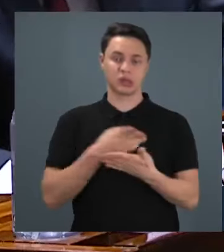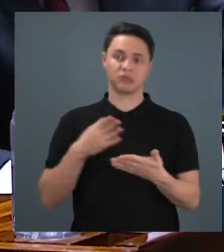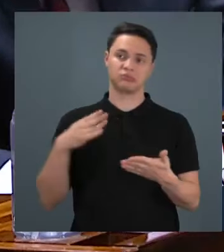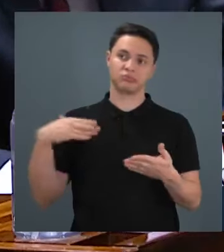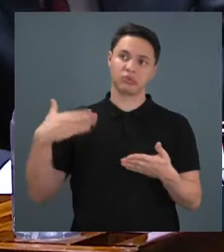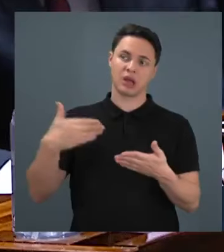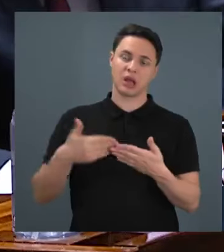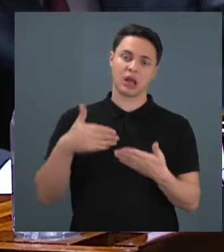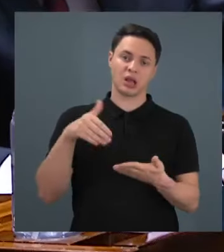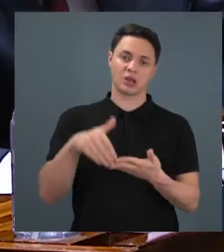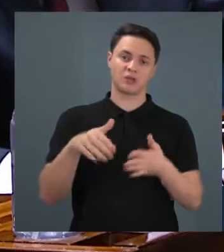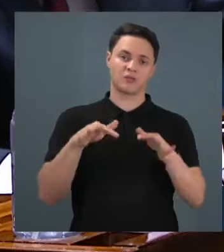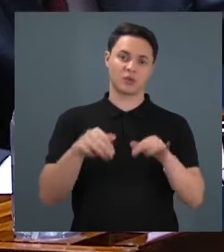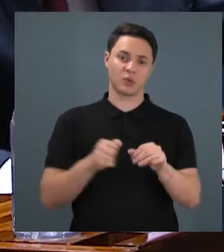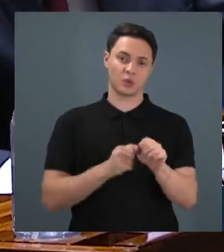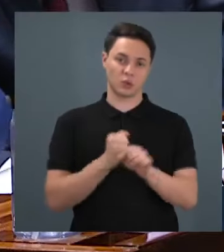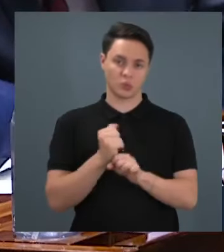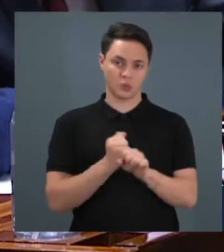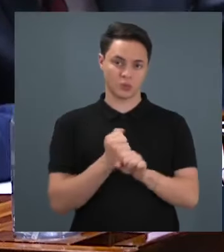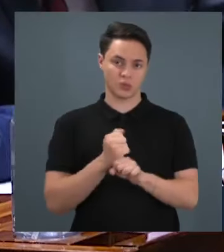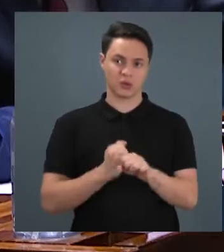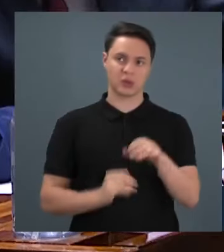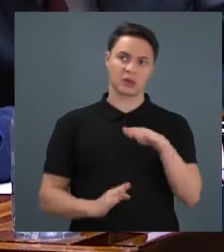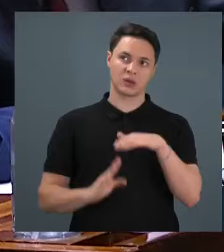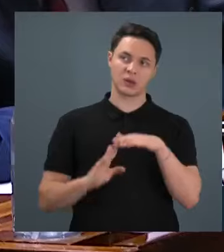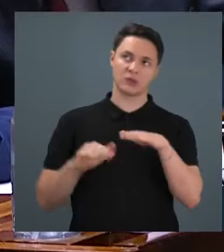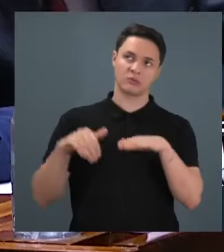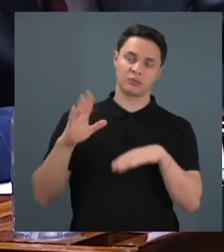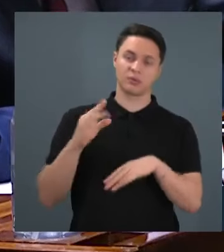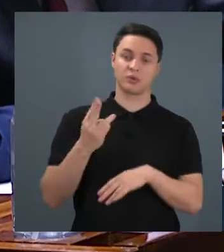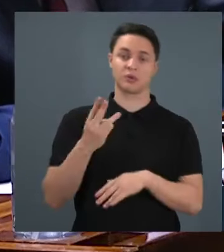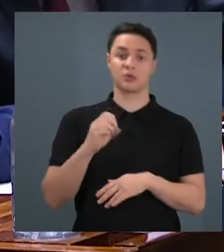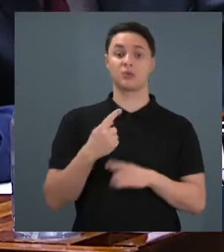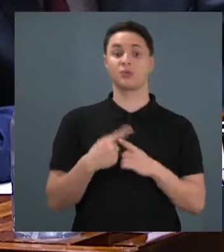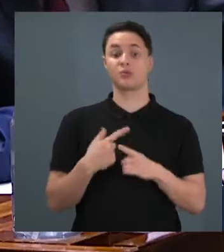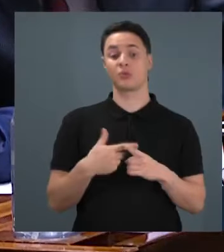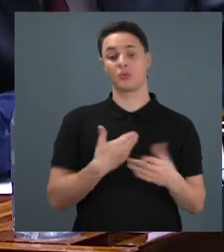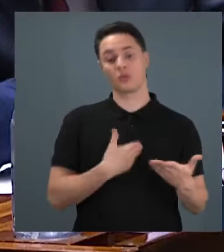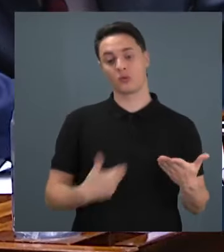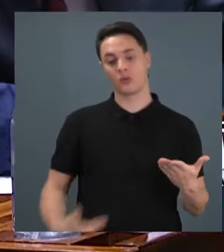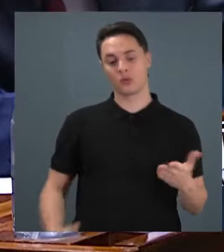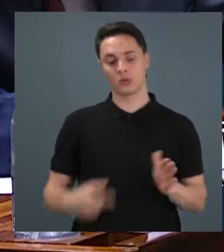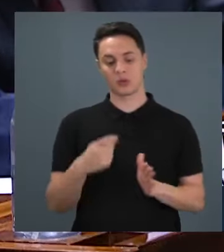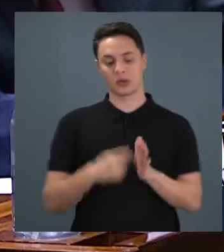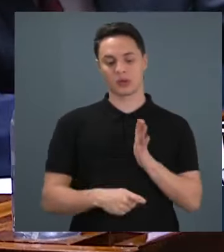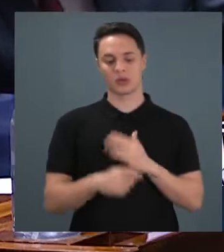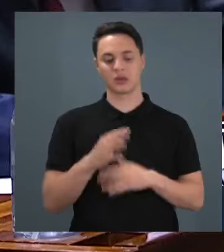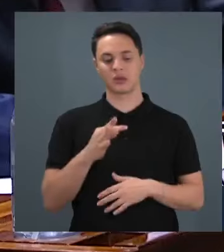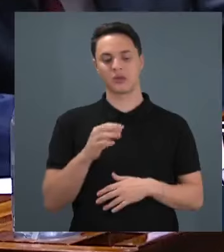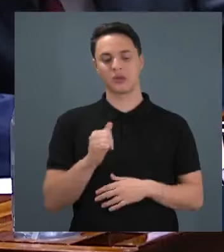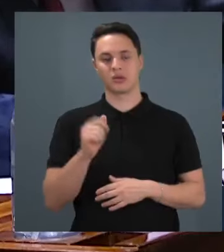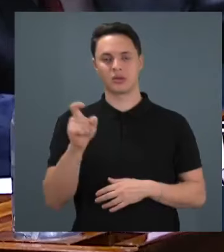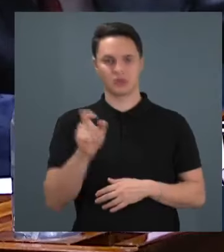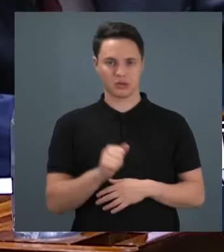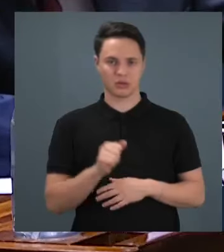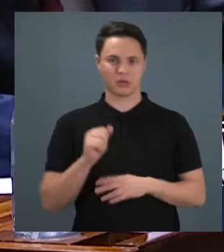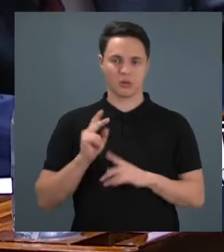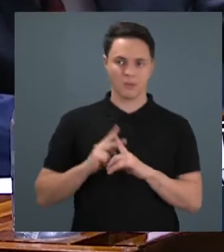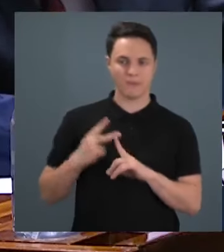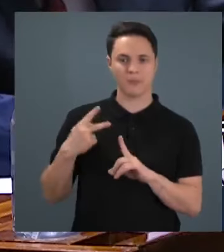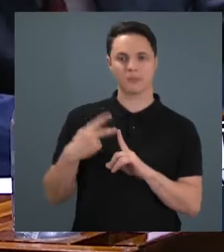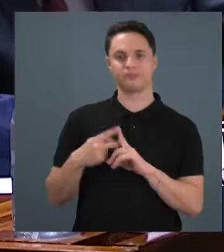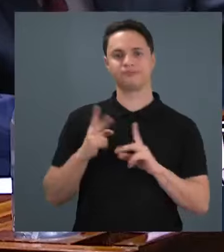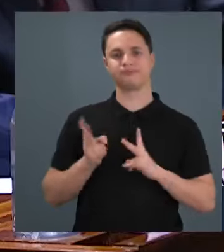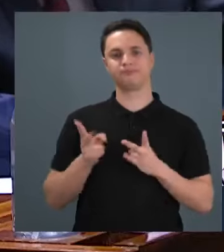ano de 30. Vamos passar de 30, porque este é o governo da taxa, do imposto, do aumento de tributos, e sempre com o